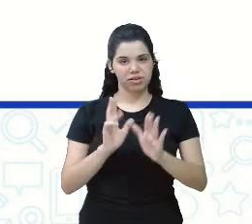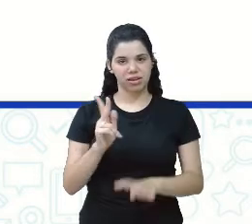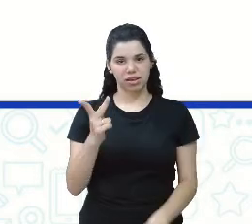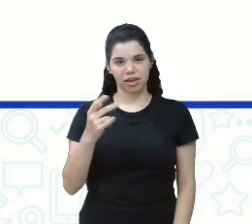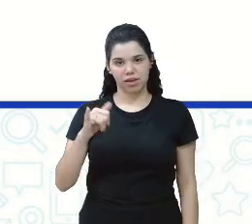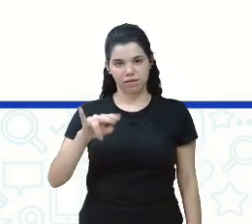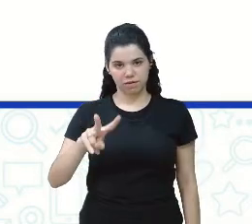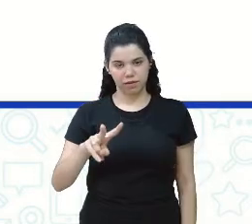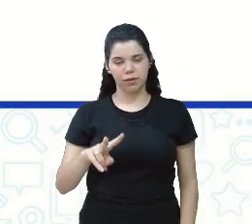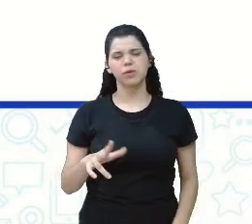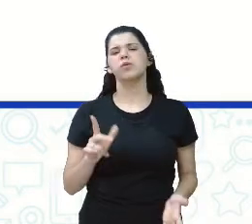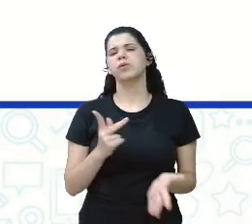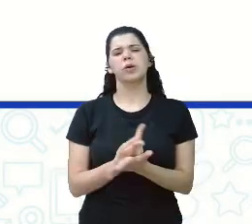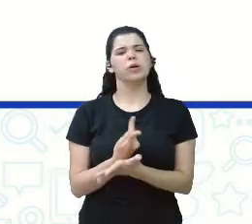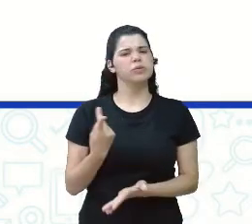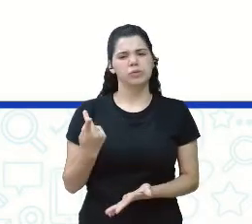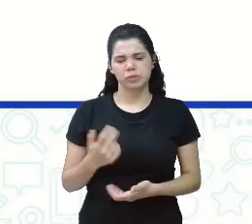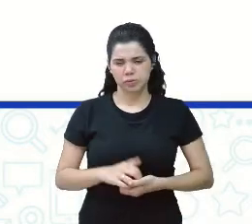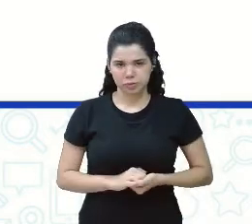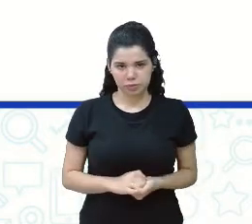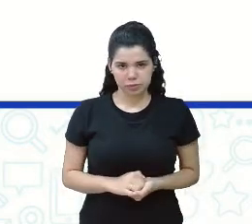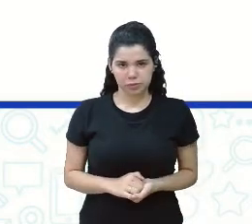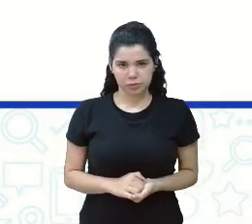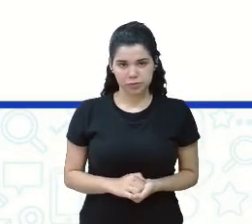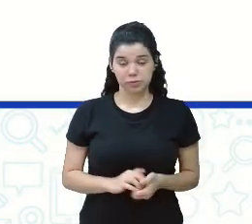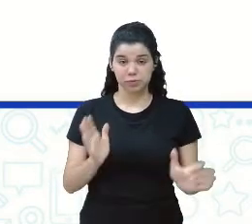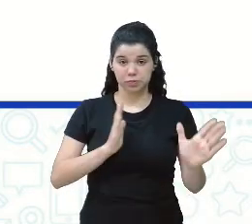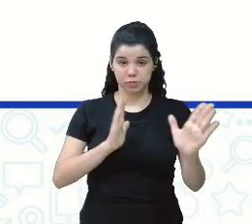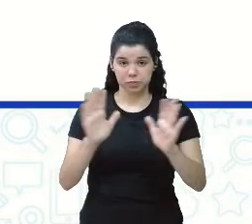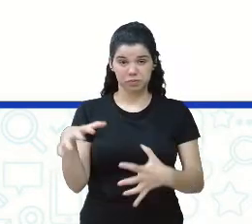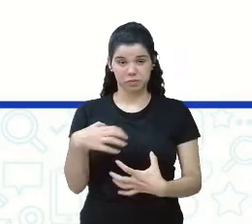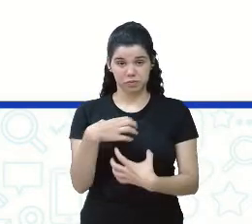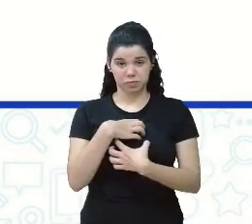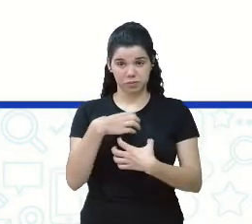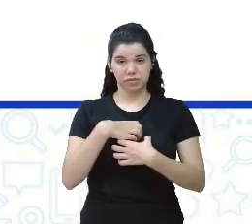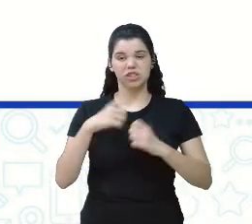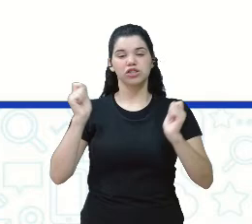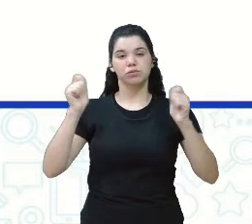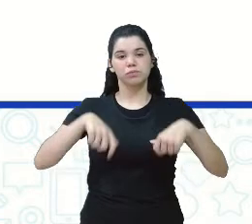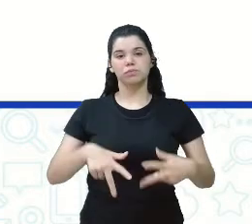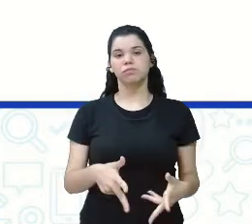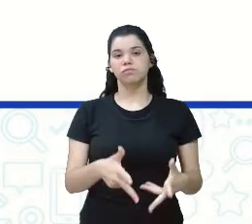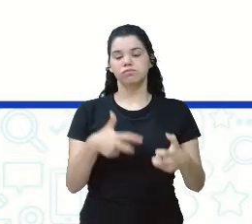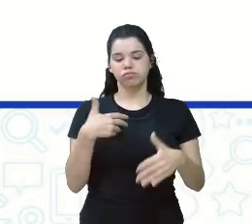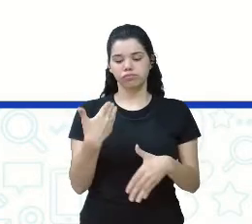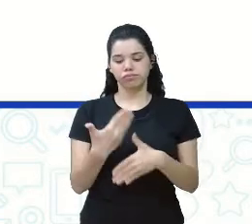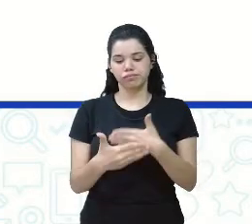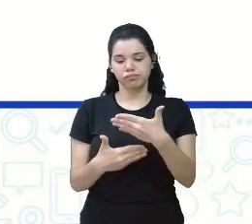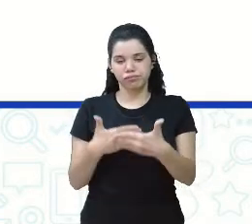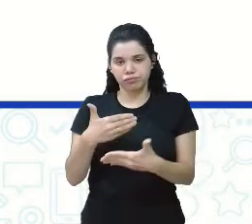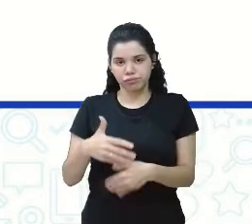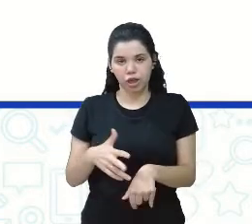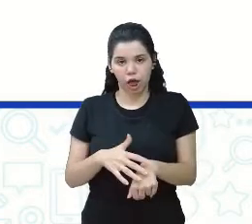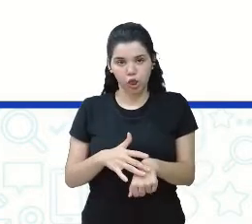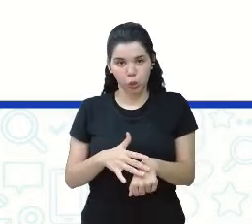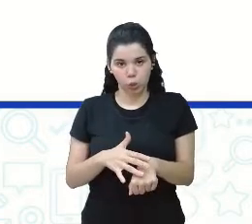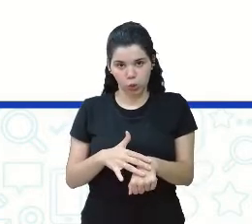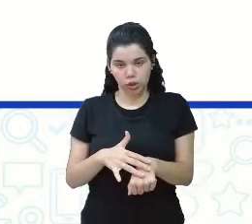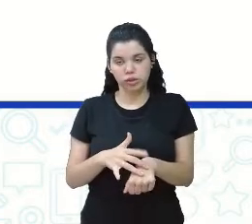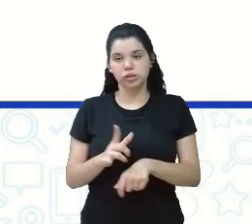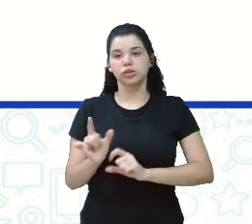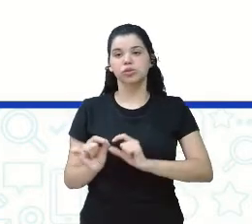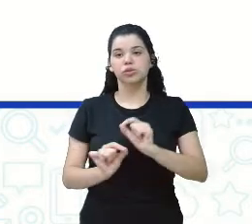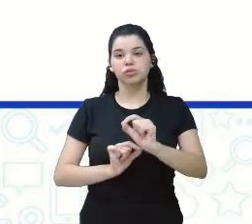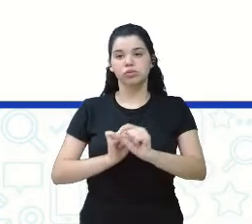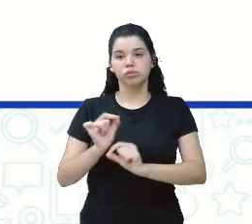que é que acontece nessa fase? Na fase sintomática, já observa-se uma progressão da doença, com a